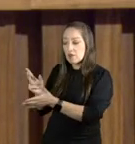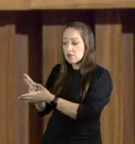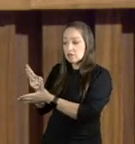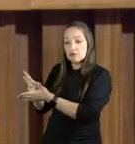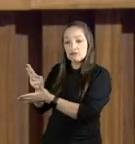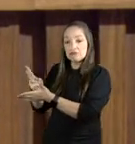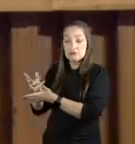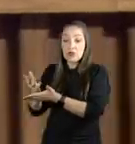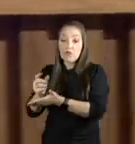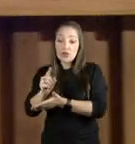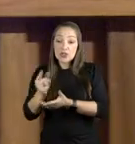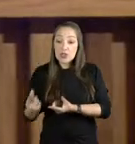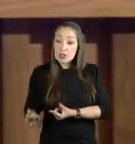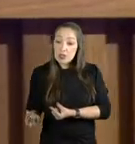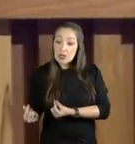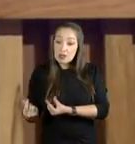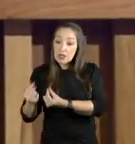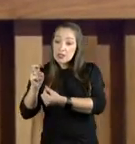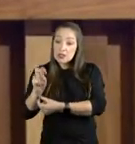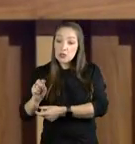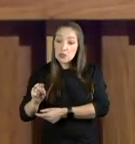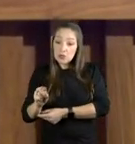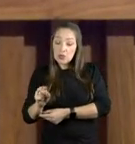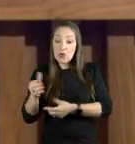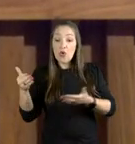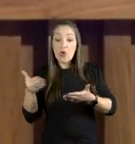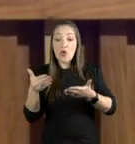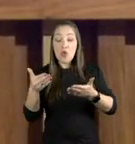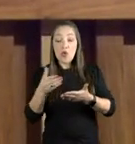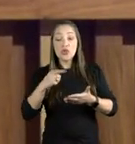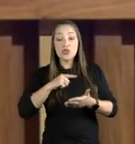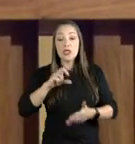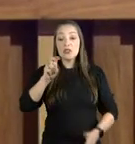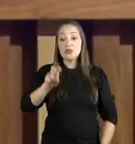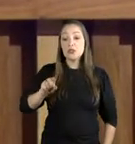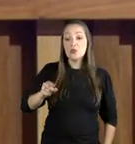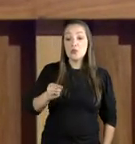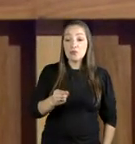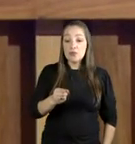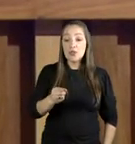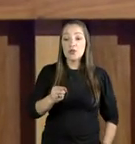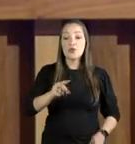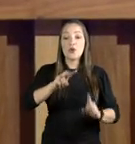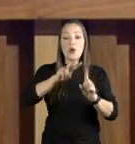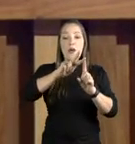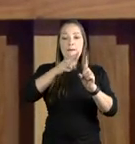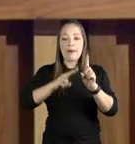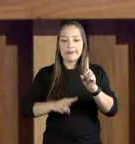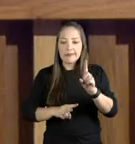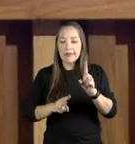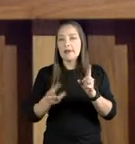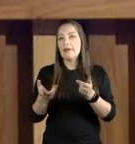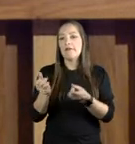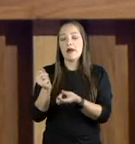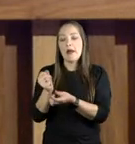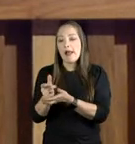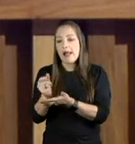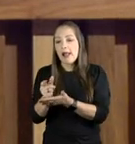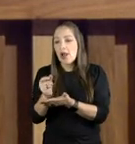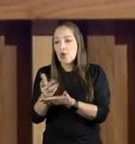gasta 5 mil e hoje ele tem 5 mil de renda passiva, né, de aluguéis e também